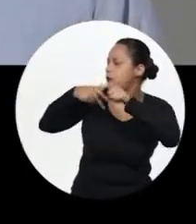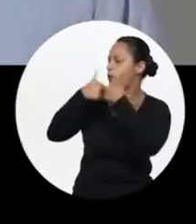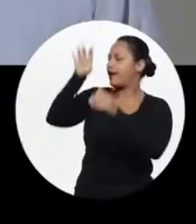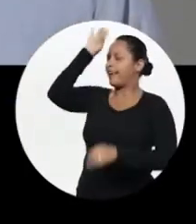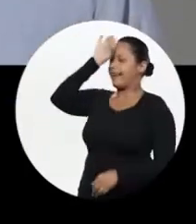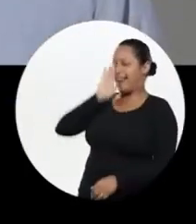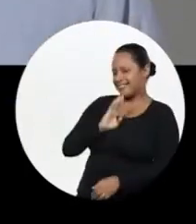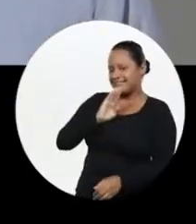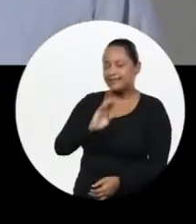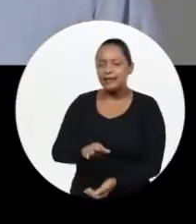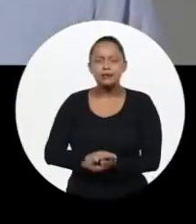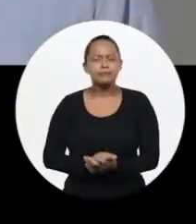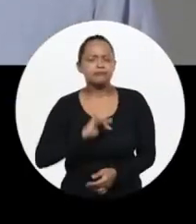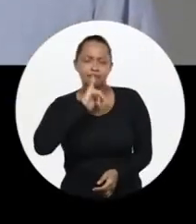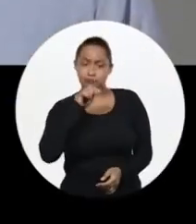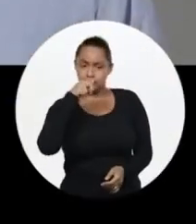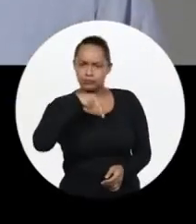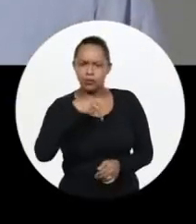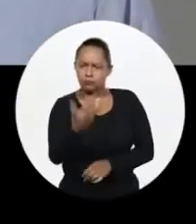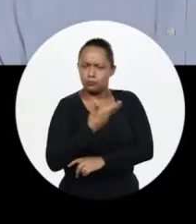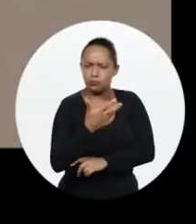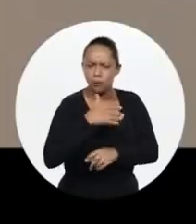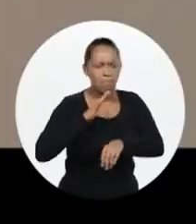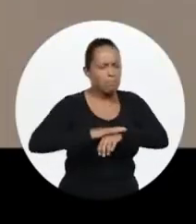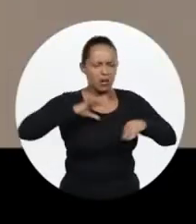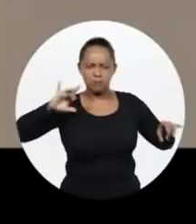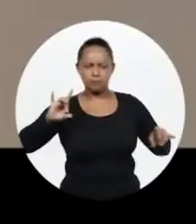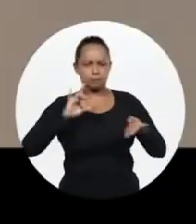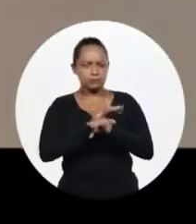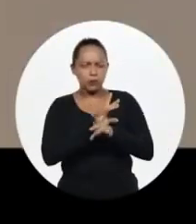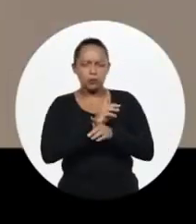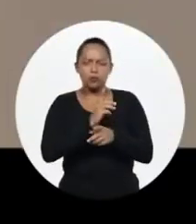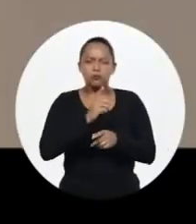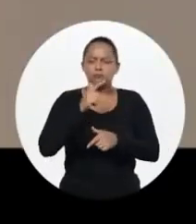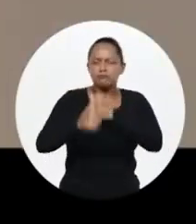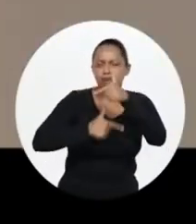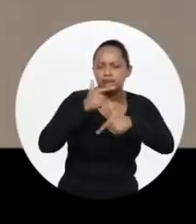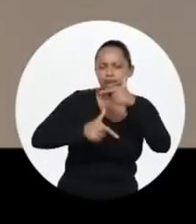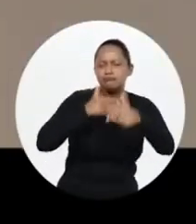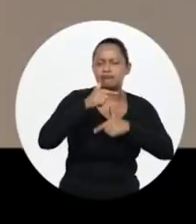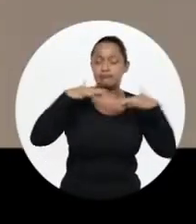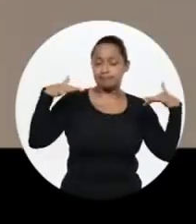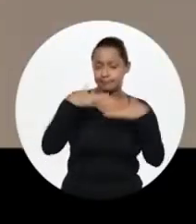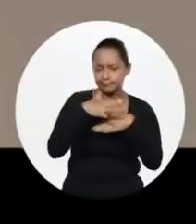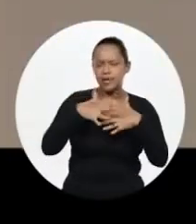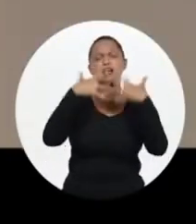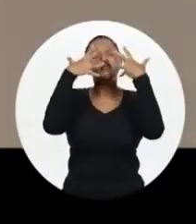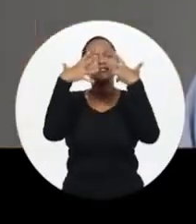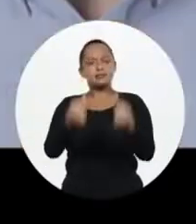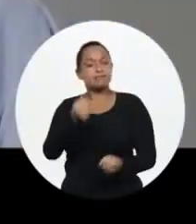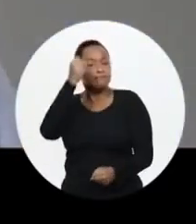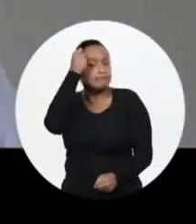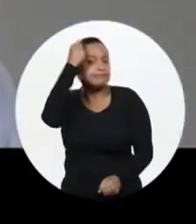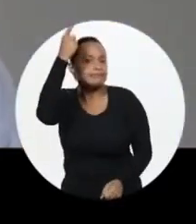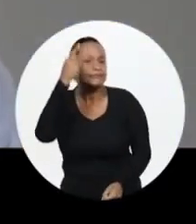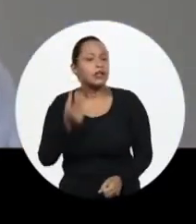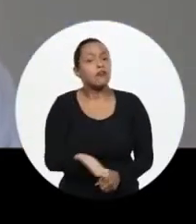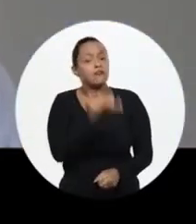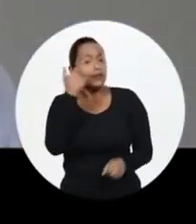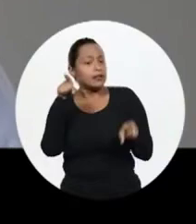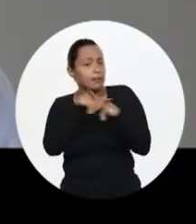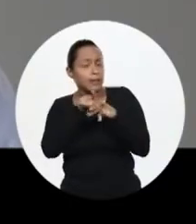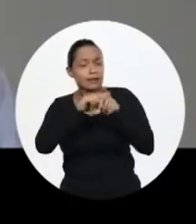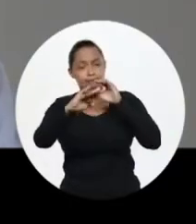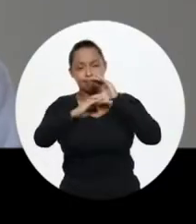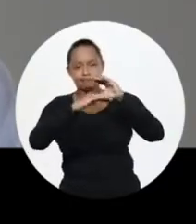graça. Jean é disparado o mais preparado para governar a nossa cidade. Abraça essa ideia. Vem também,